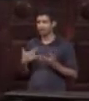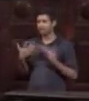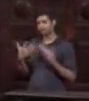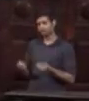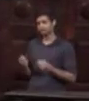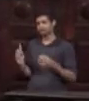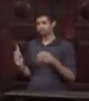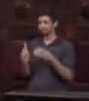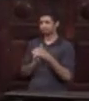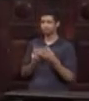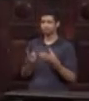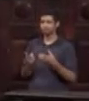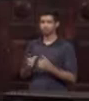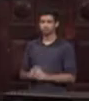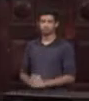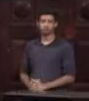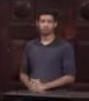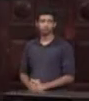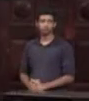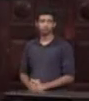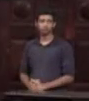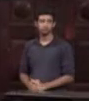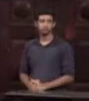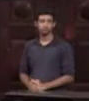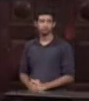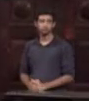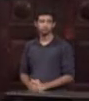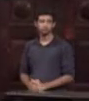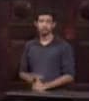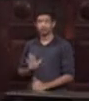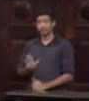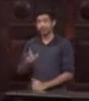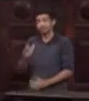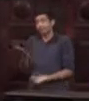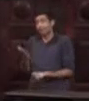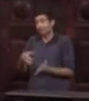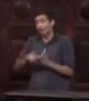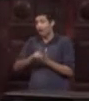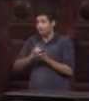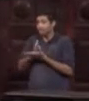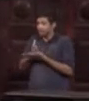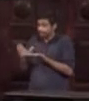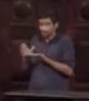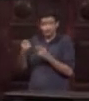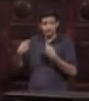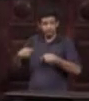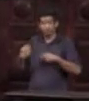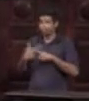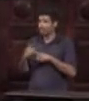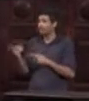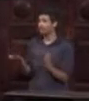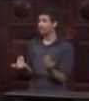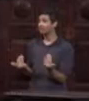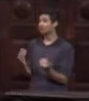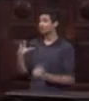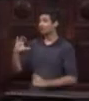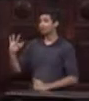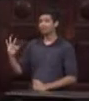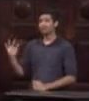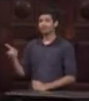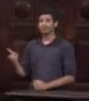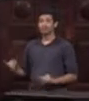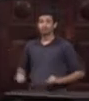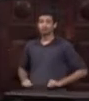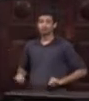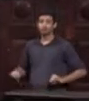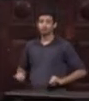ou D, seja qual for, eles precisam ser separados. E esse menino de Cabo Frio, lamentavelmente,